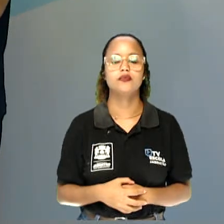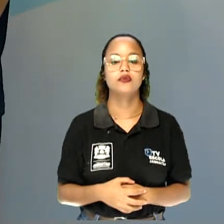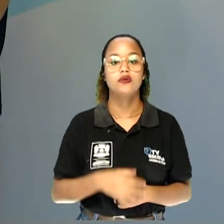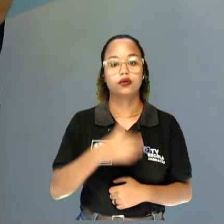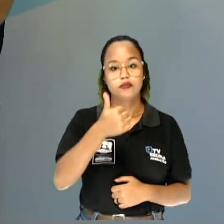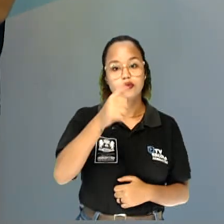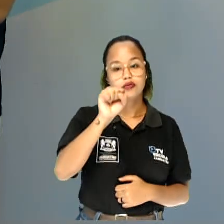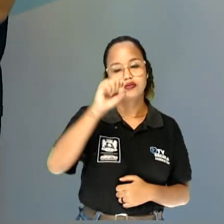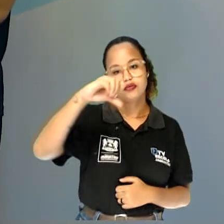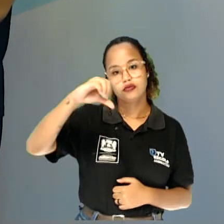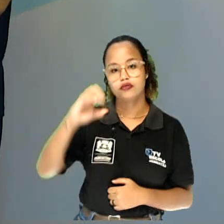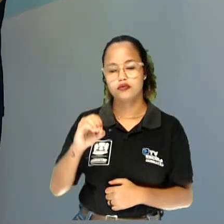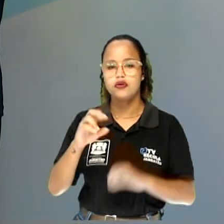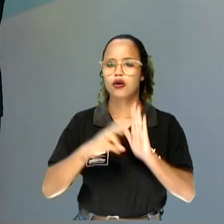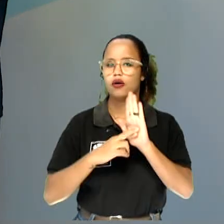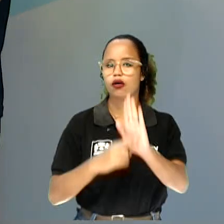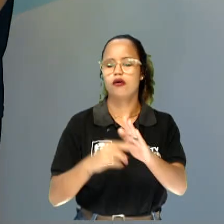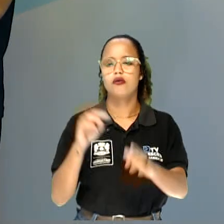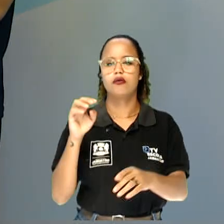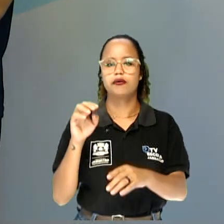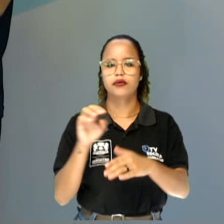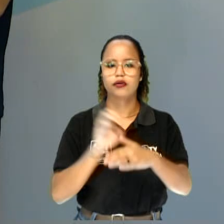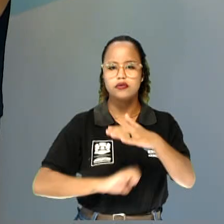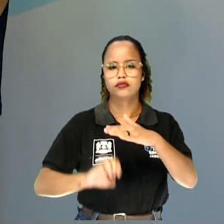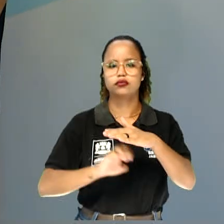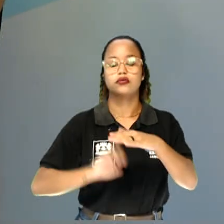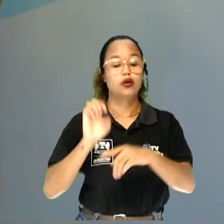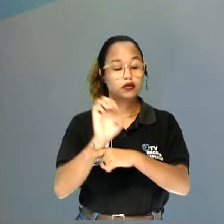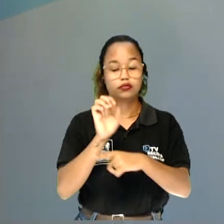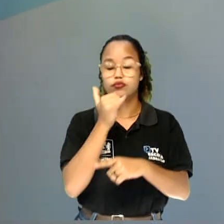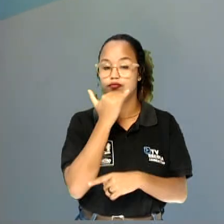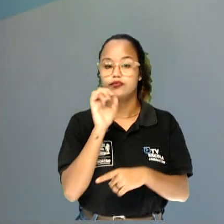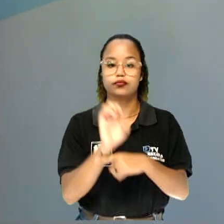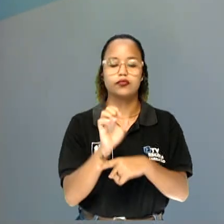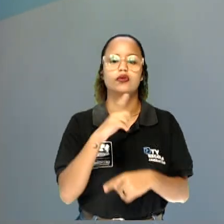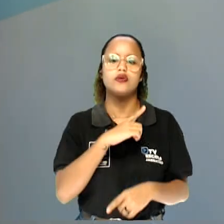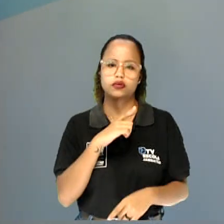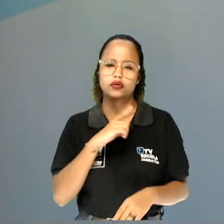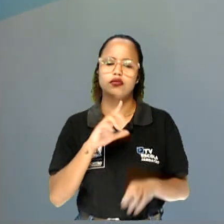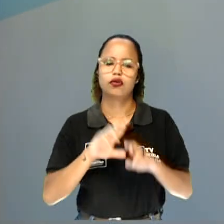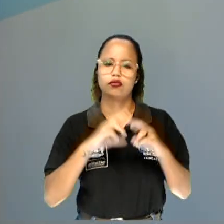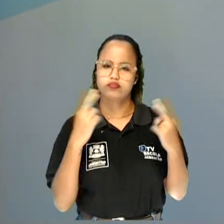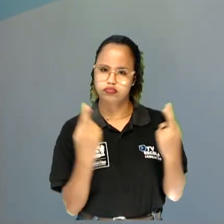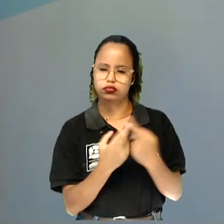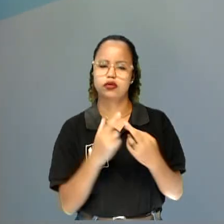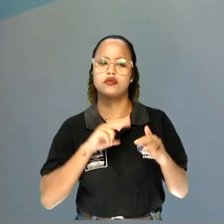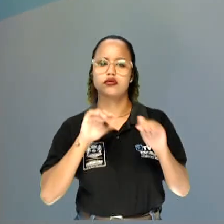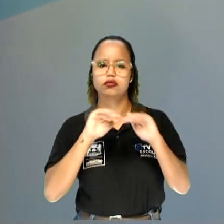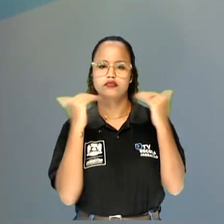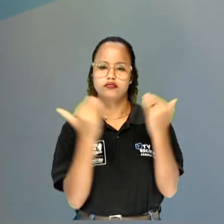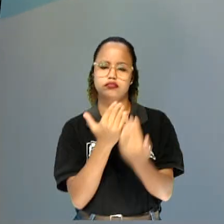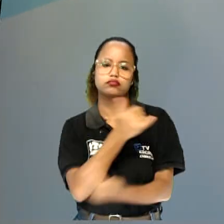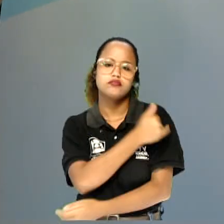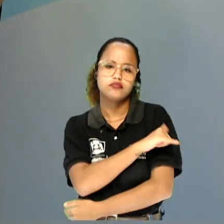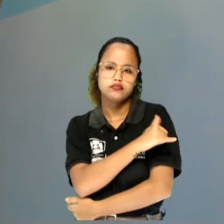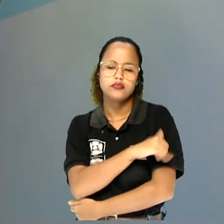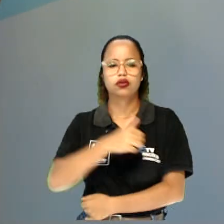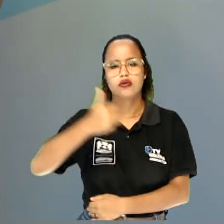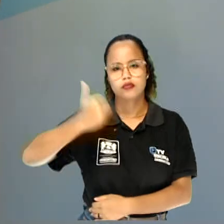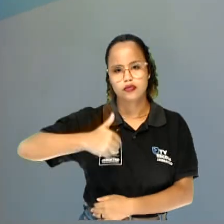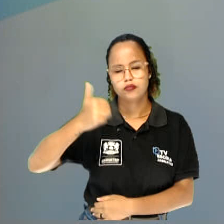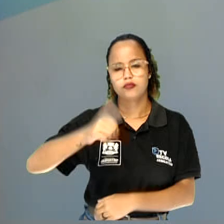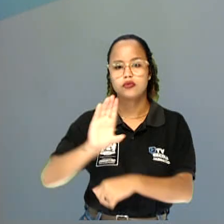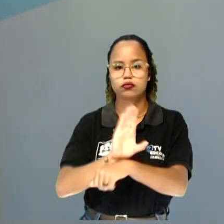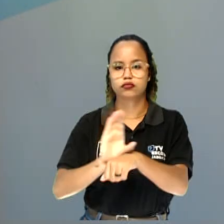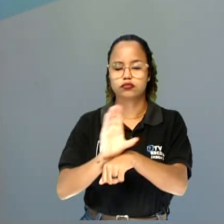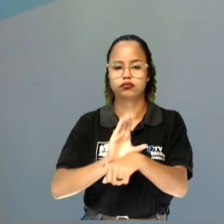1890, representantes estaduais eleitos reuniram-se em uma Assembleia Constituinte no Rio de Janeiro e elaboraram a primeira Constituição da